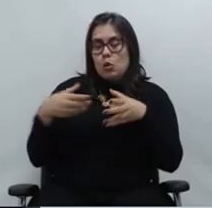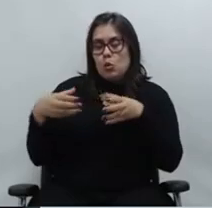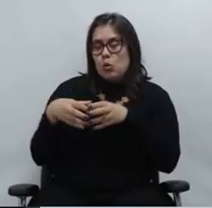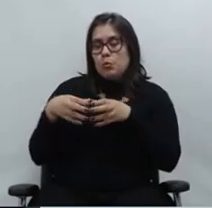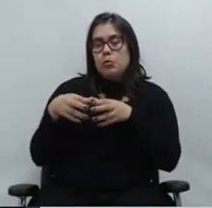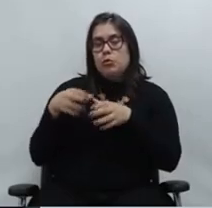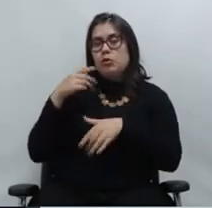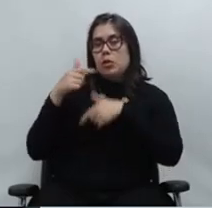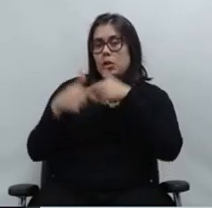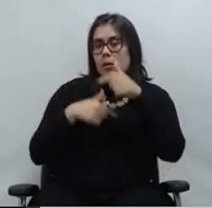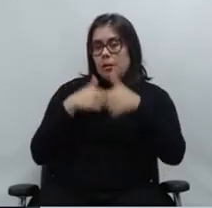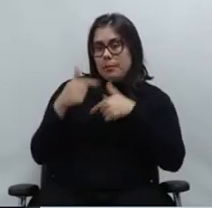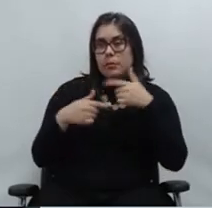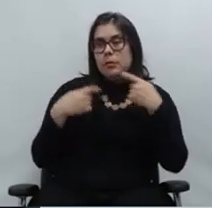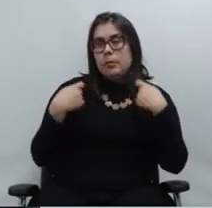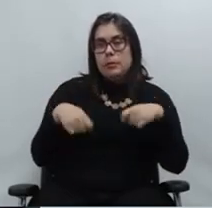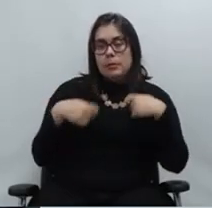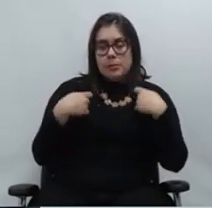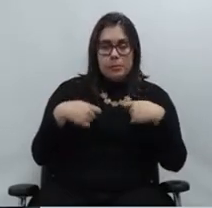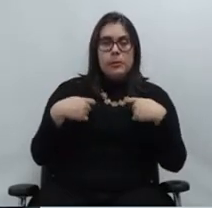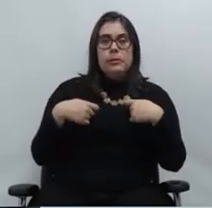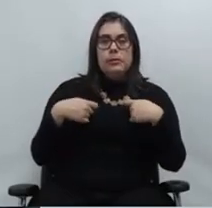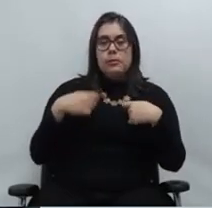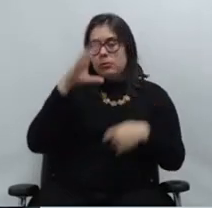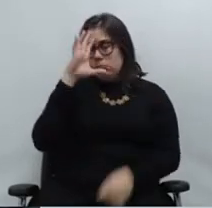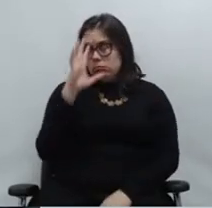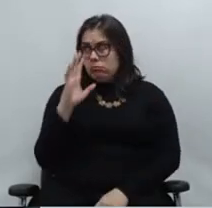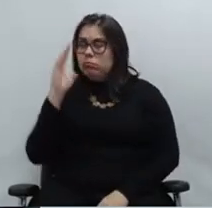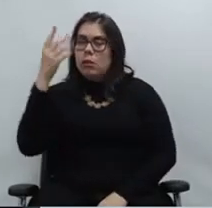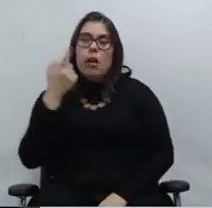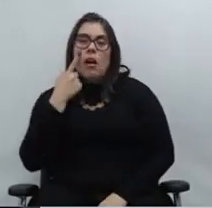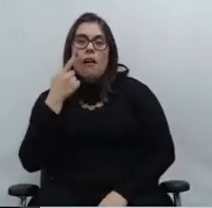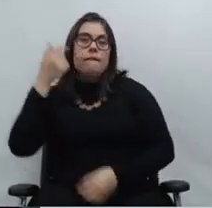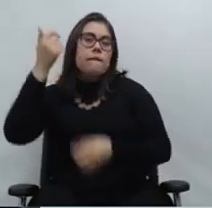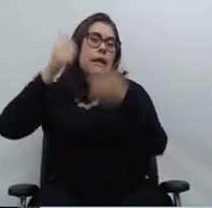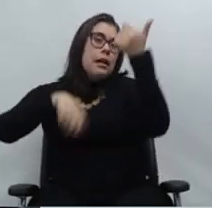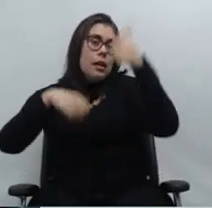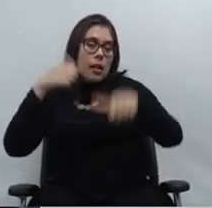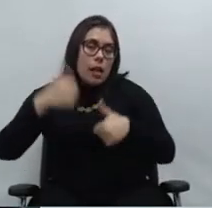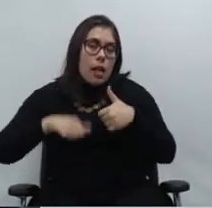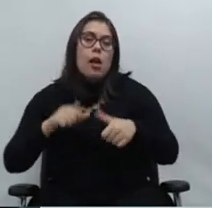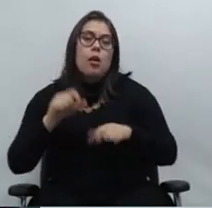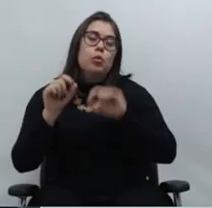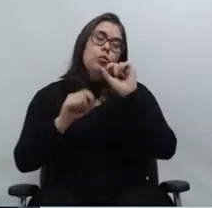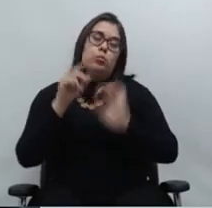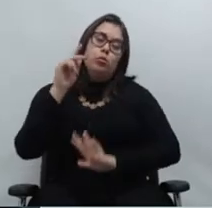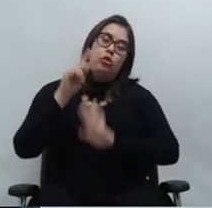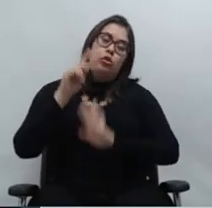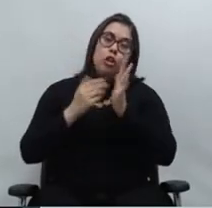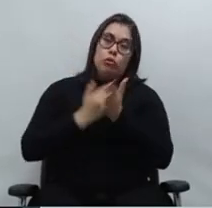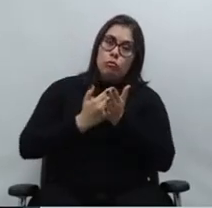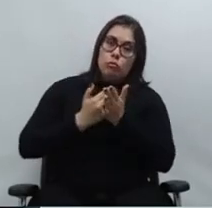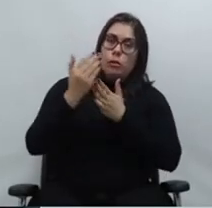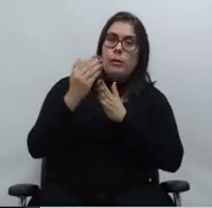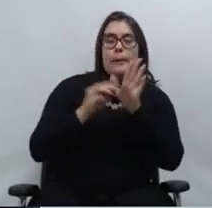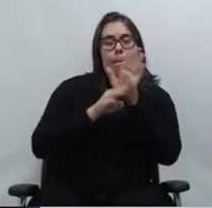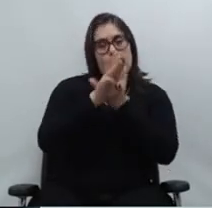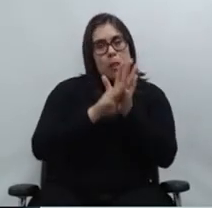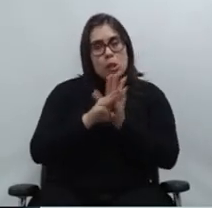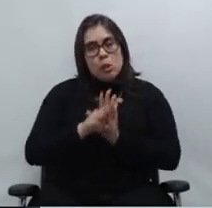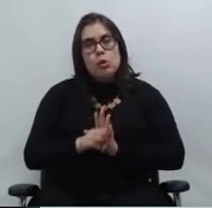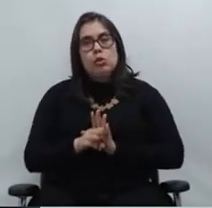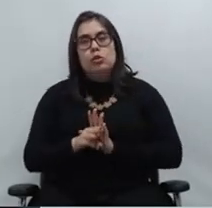trabalho, que deverá, após sua realização, avaliar os impactos e repercussões do projeto piloto na metodologia e